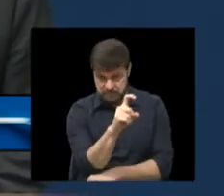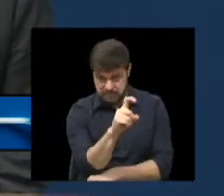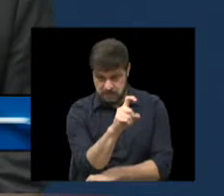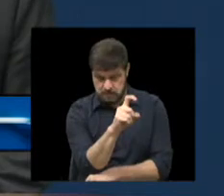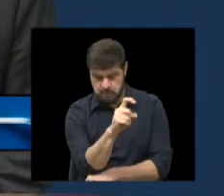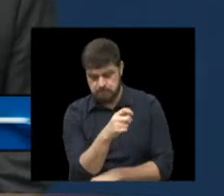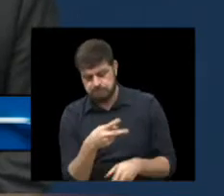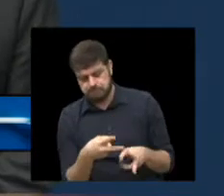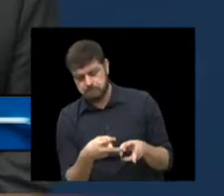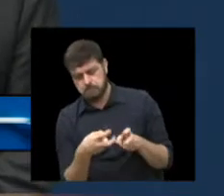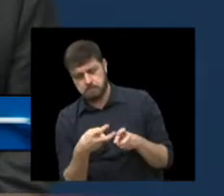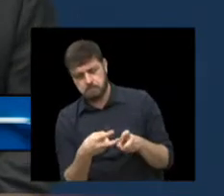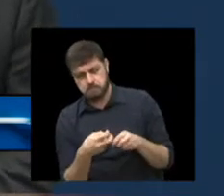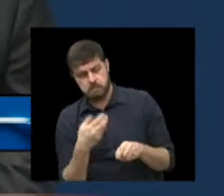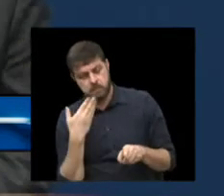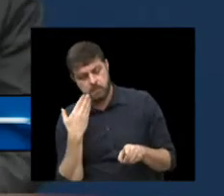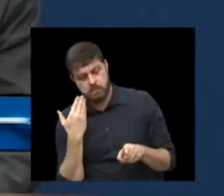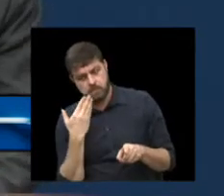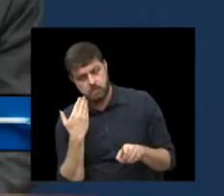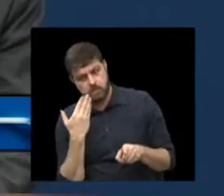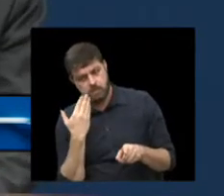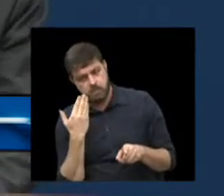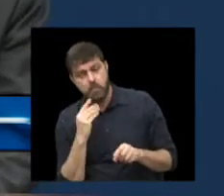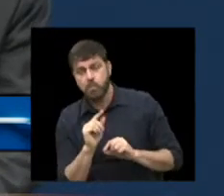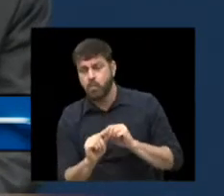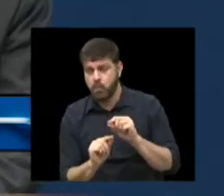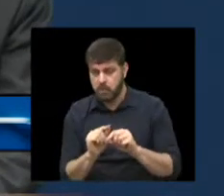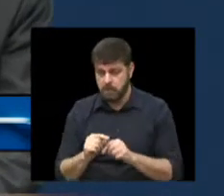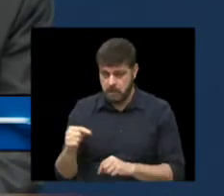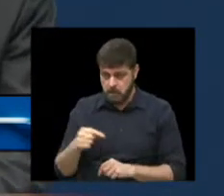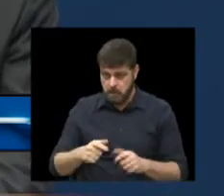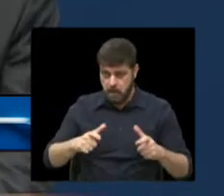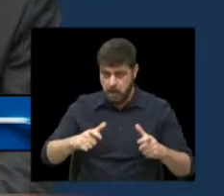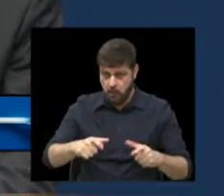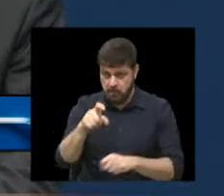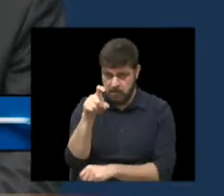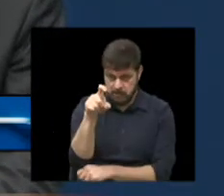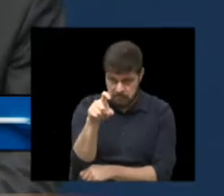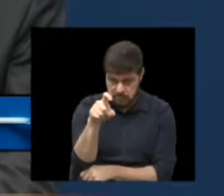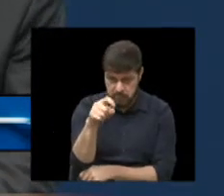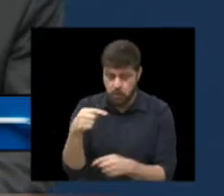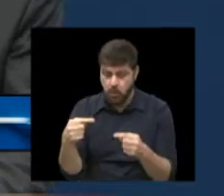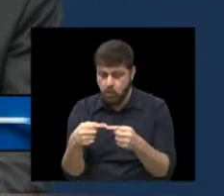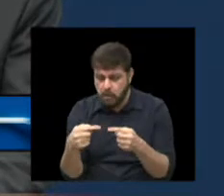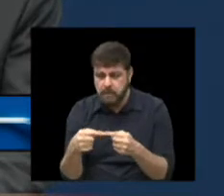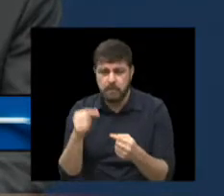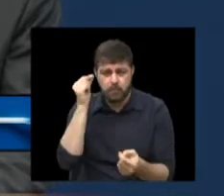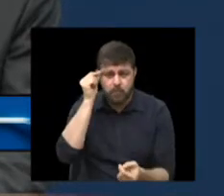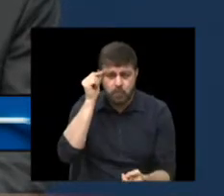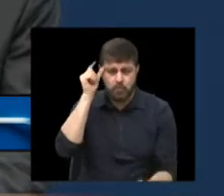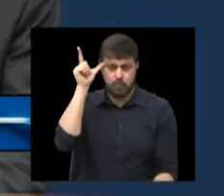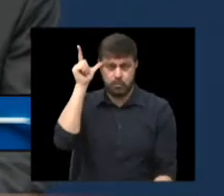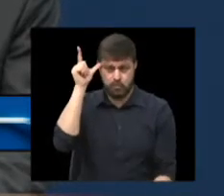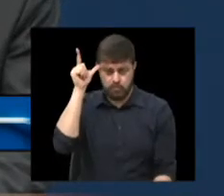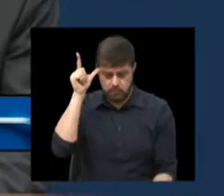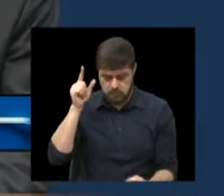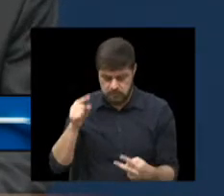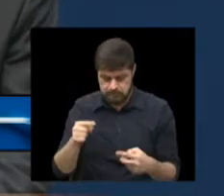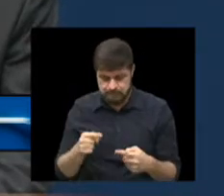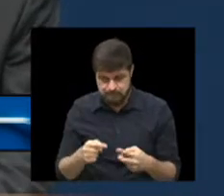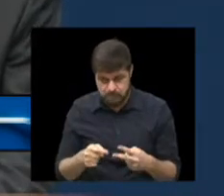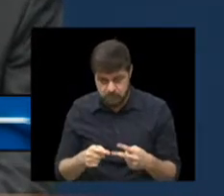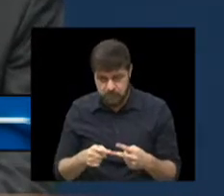Convivência. O Centro de Convivência é um lugar destinado à cultura, destinado